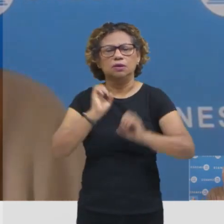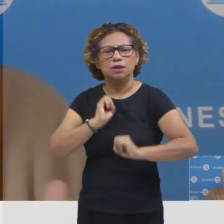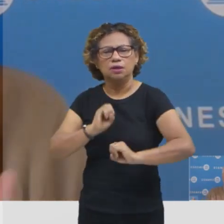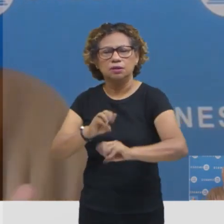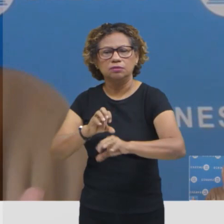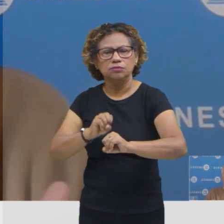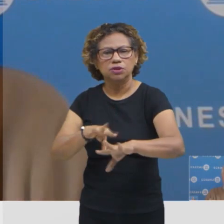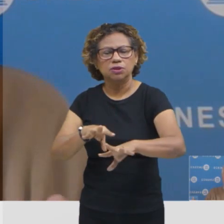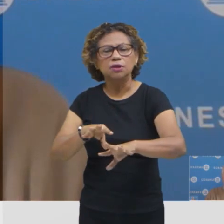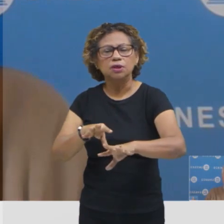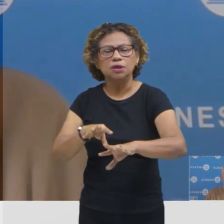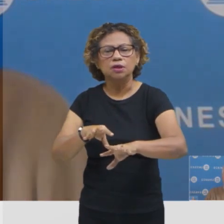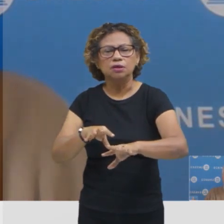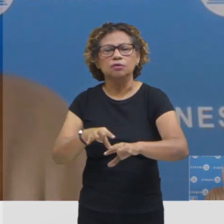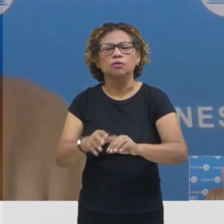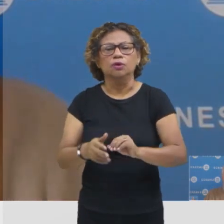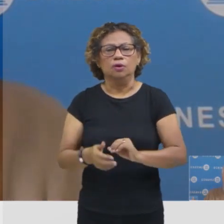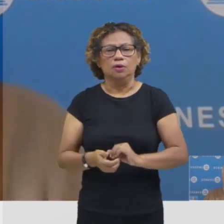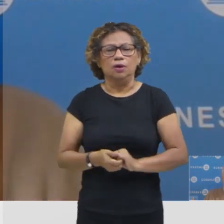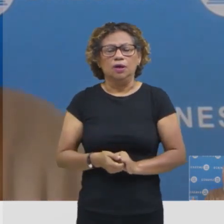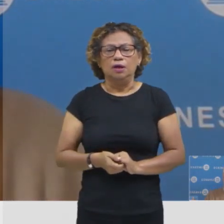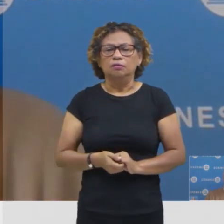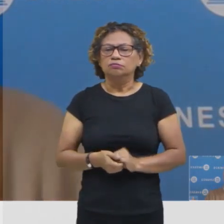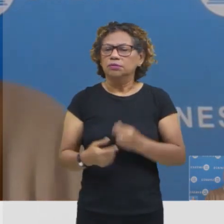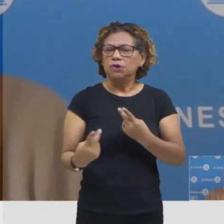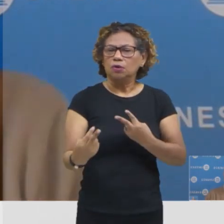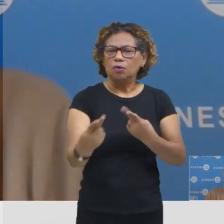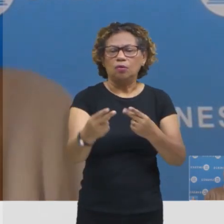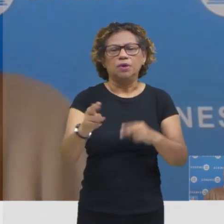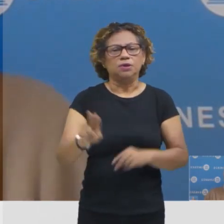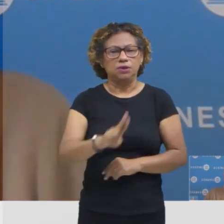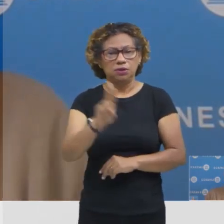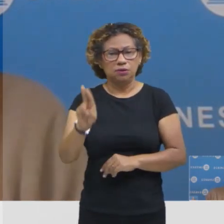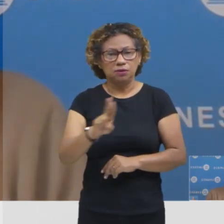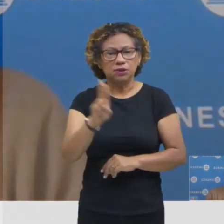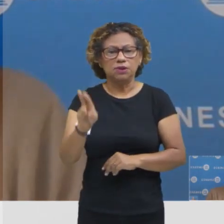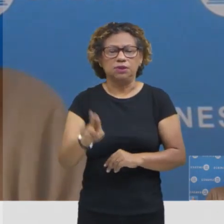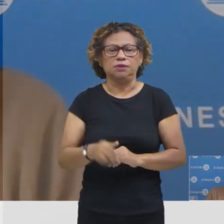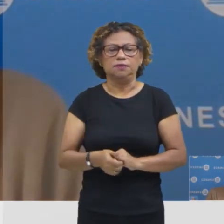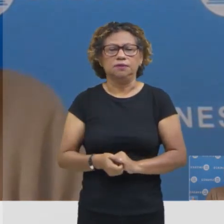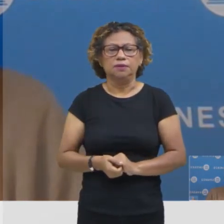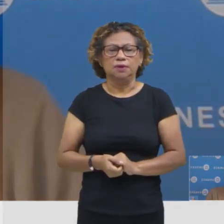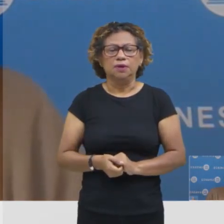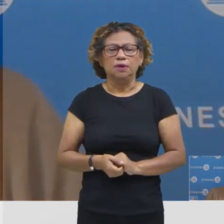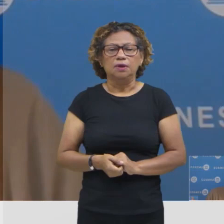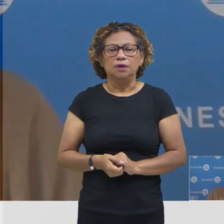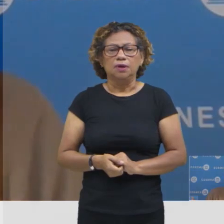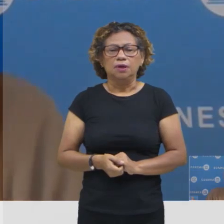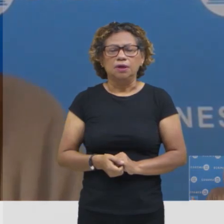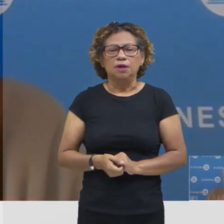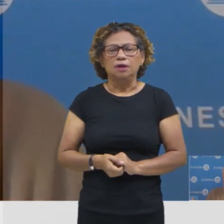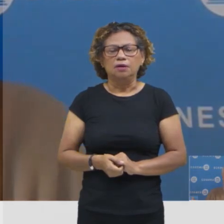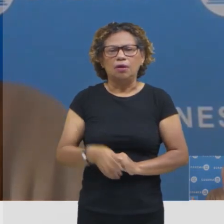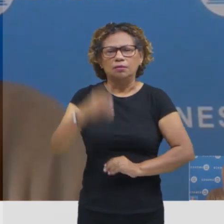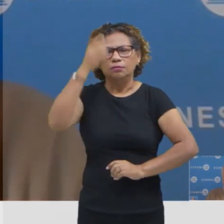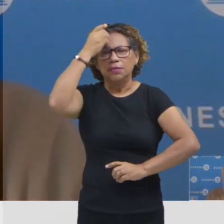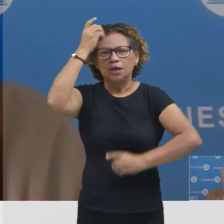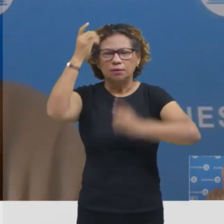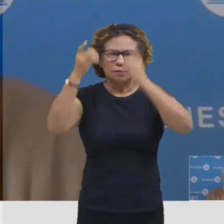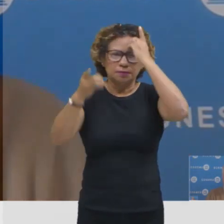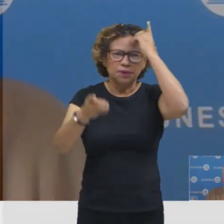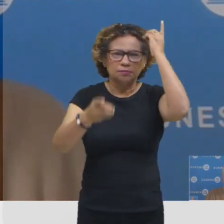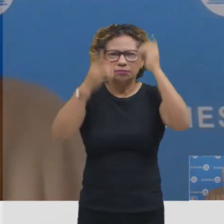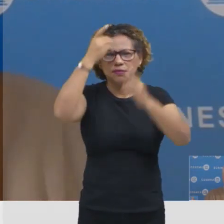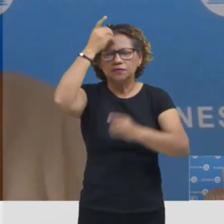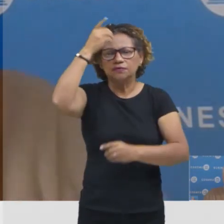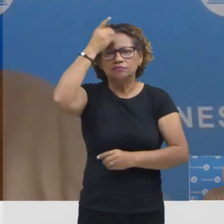más, depende da forma como nós as utilizarmos, não é? E, portanto, uma das grandes invenções, uma das grandes tecnologias que